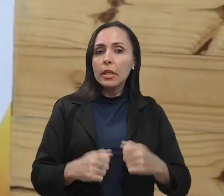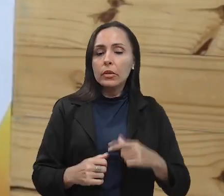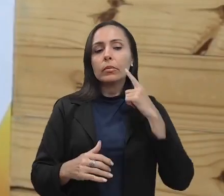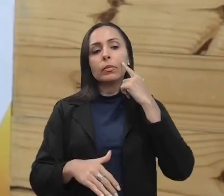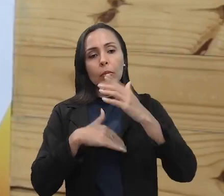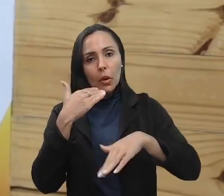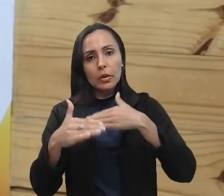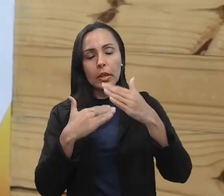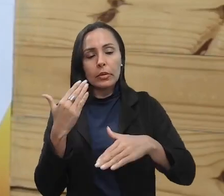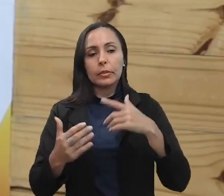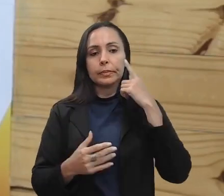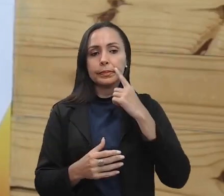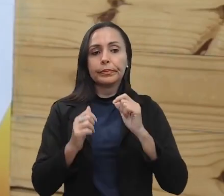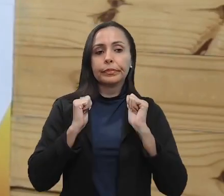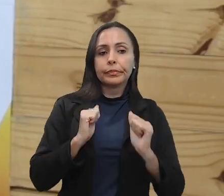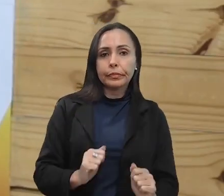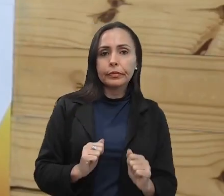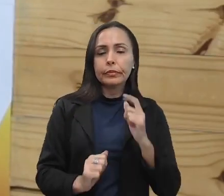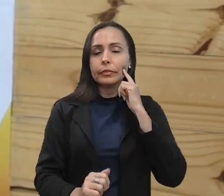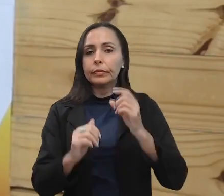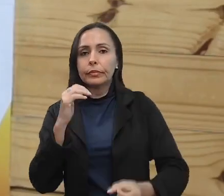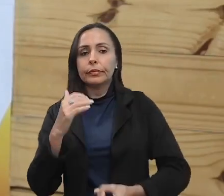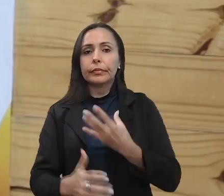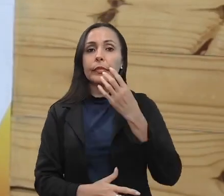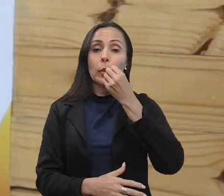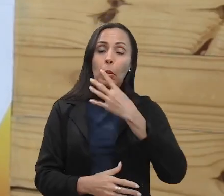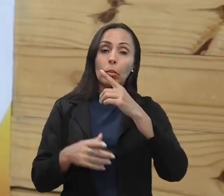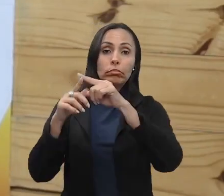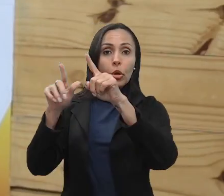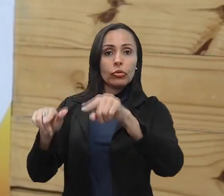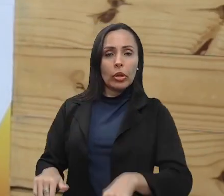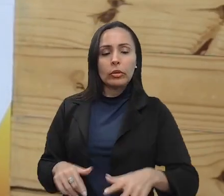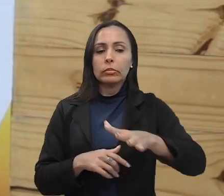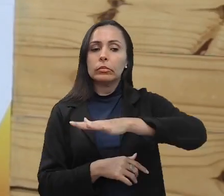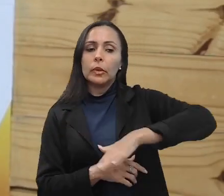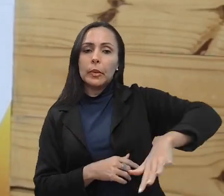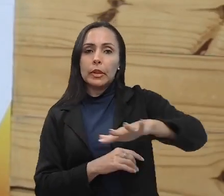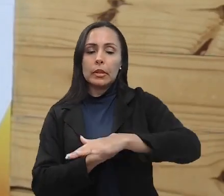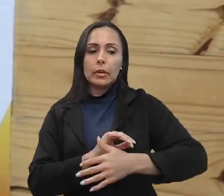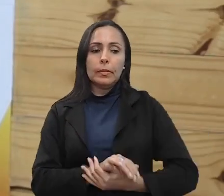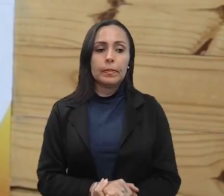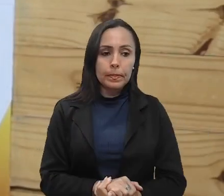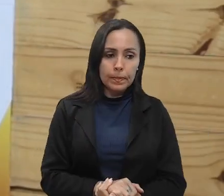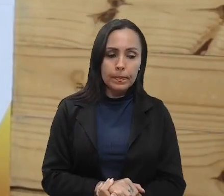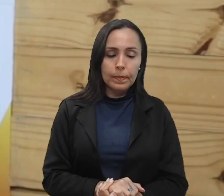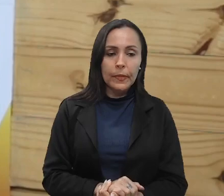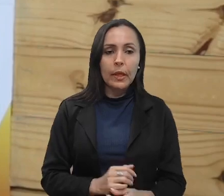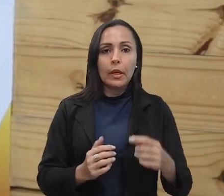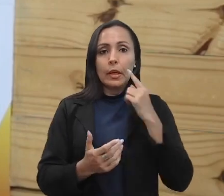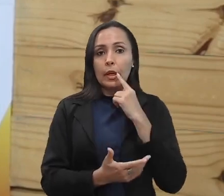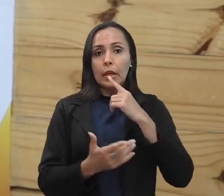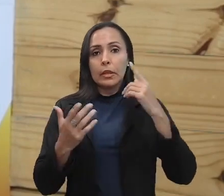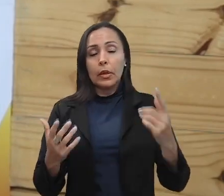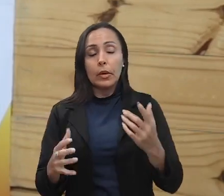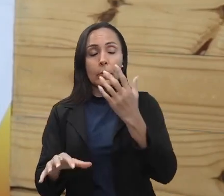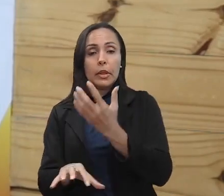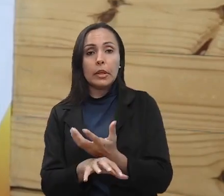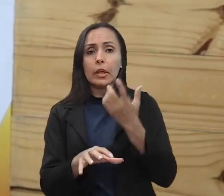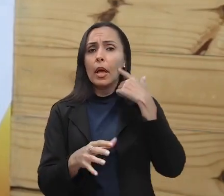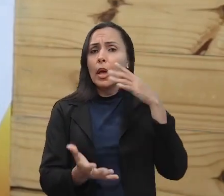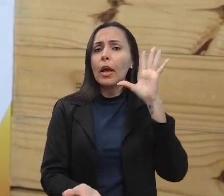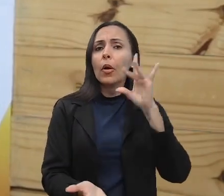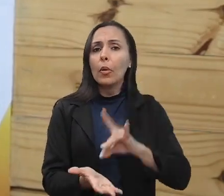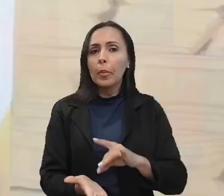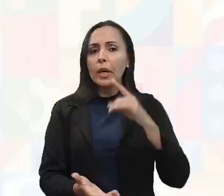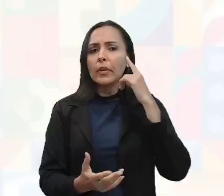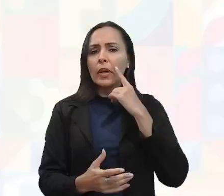processos para que a gente possa estar criando aí um bom projeto de ambientação. Então, a planta de layout é o que a gente realmente vai estar